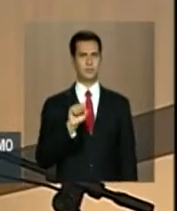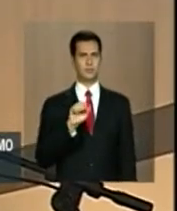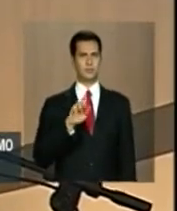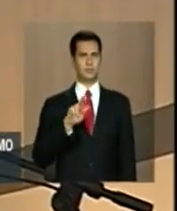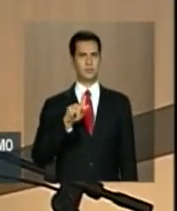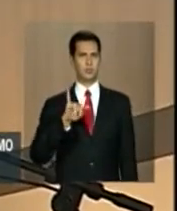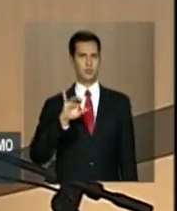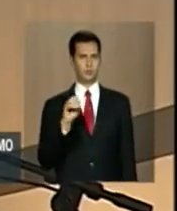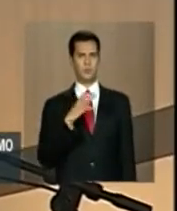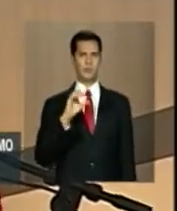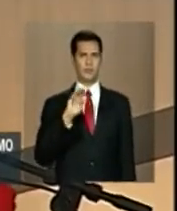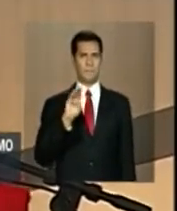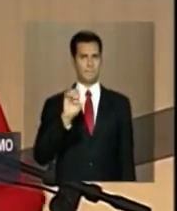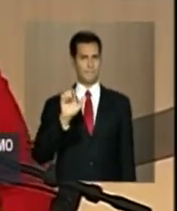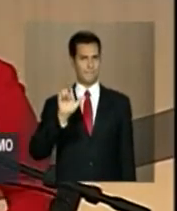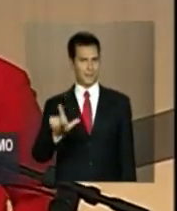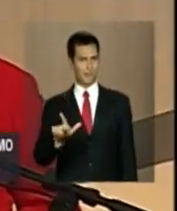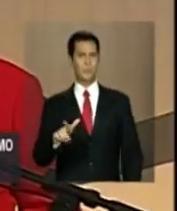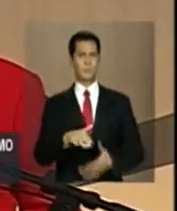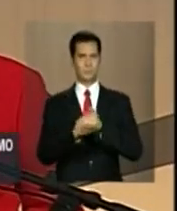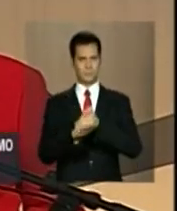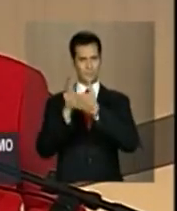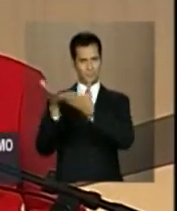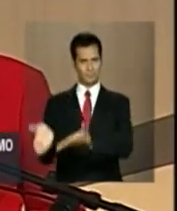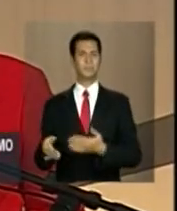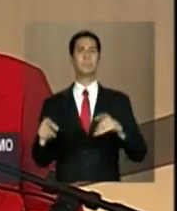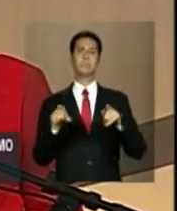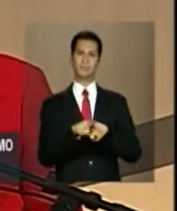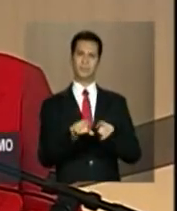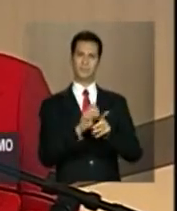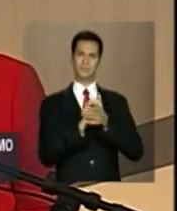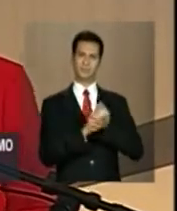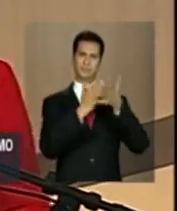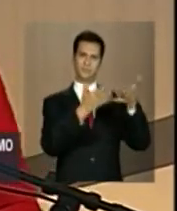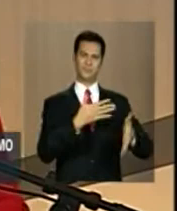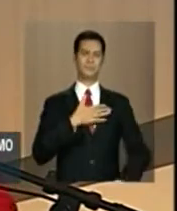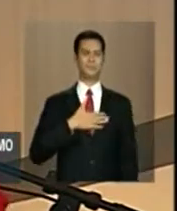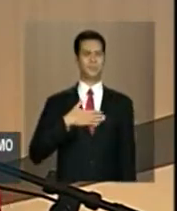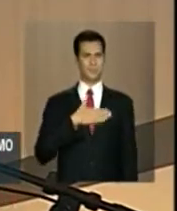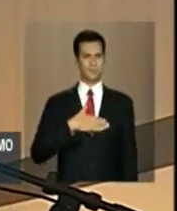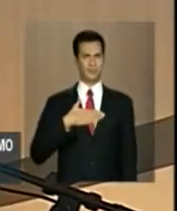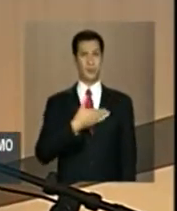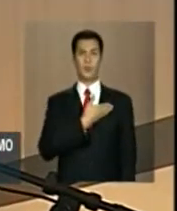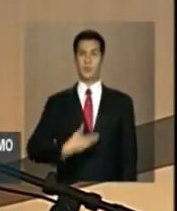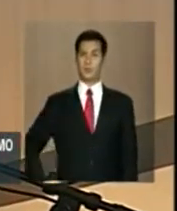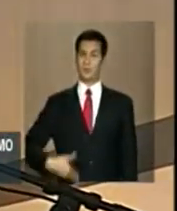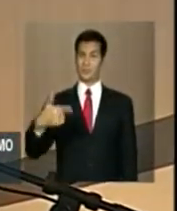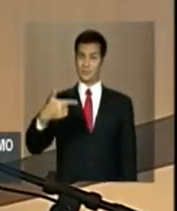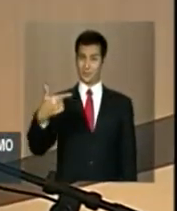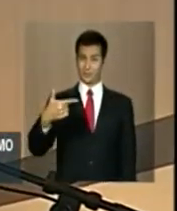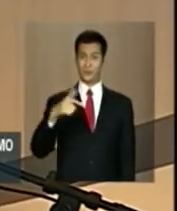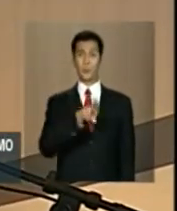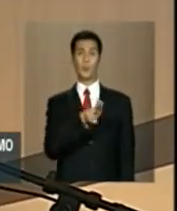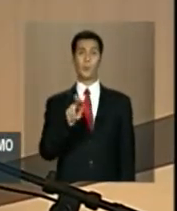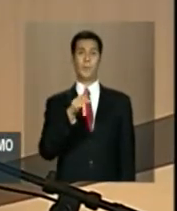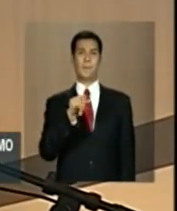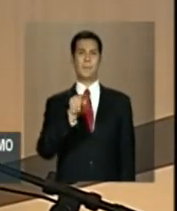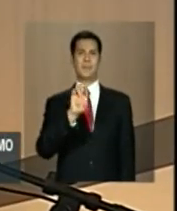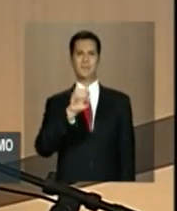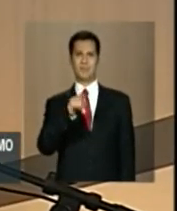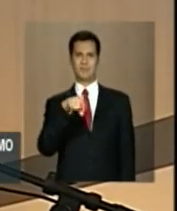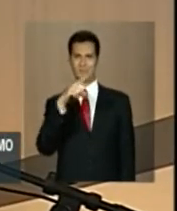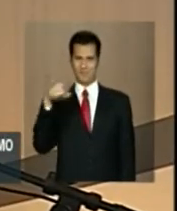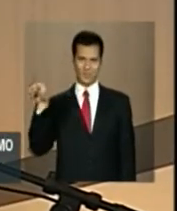e aproveitar e cumprimentar o nosso querido vice-governador, o